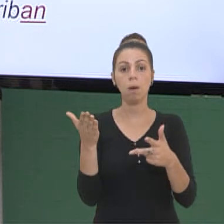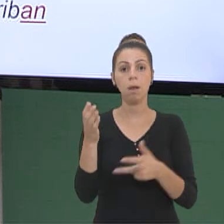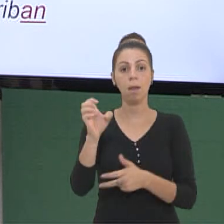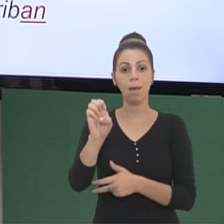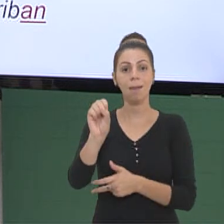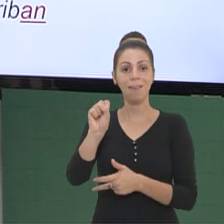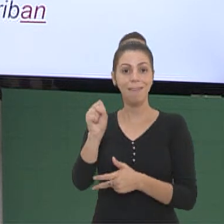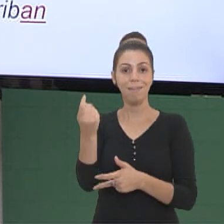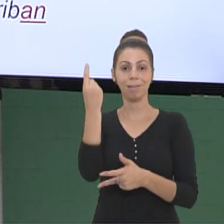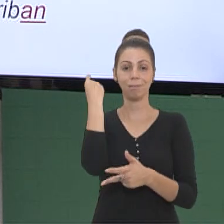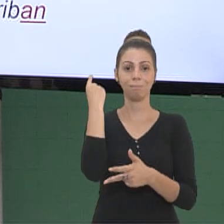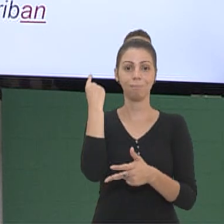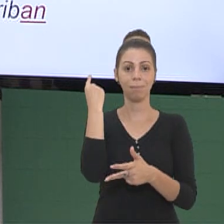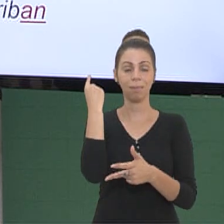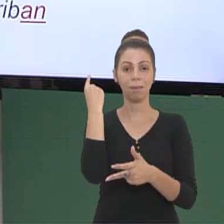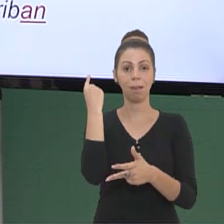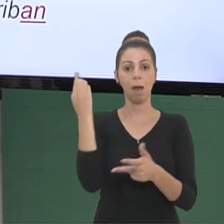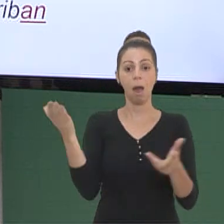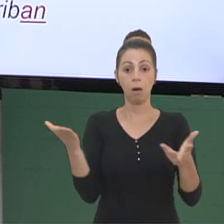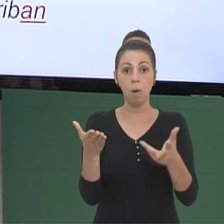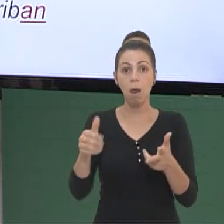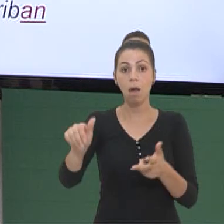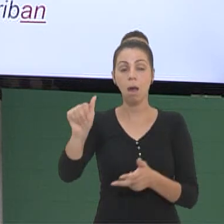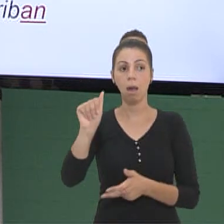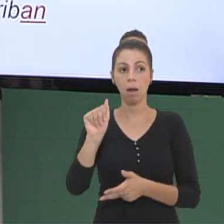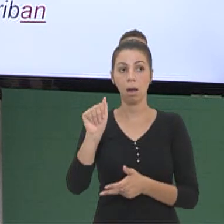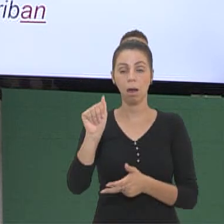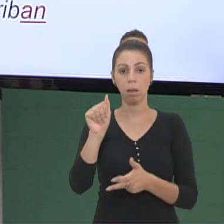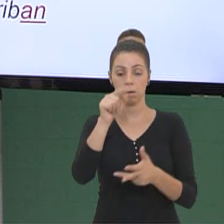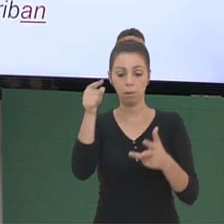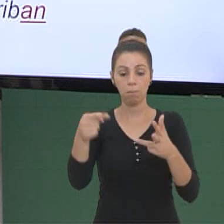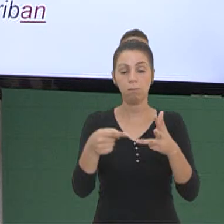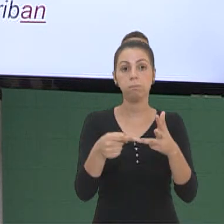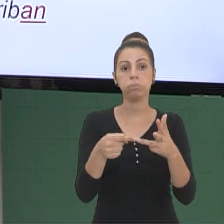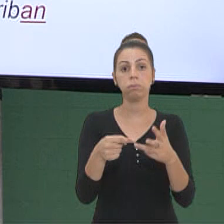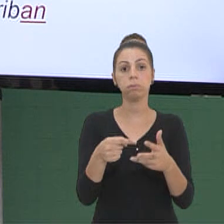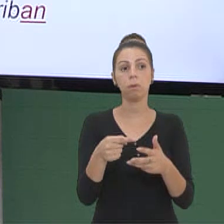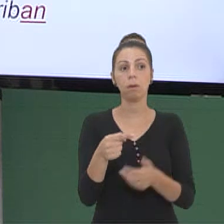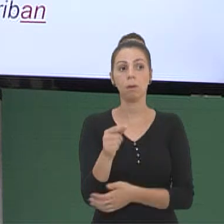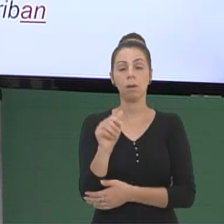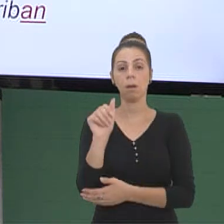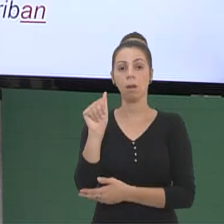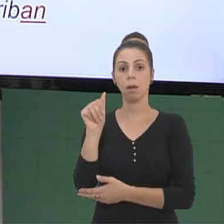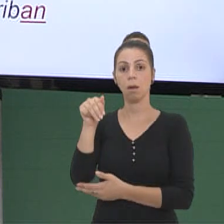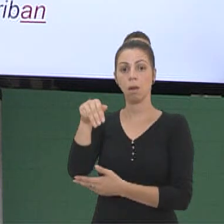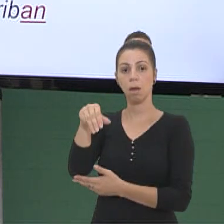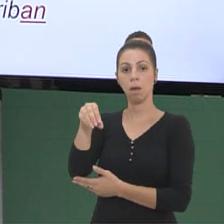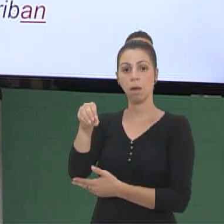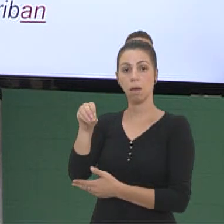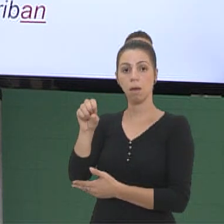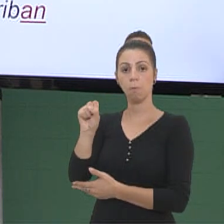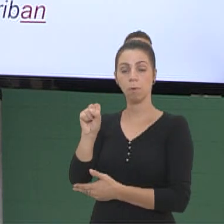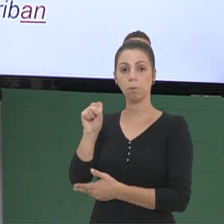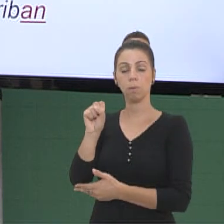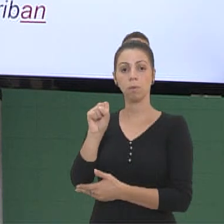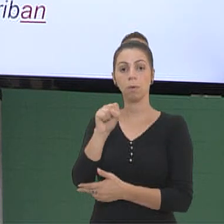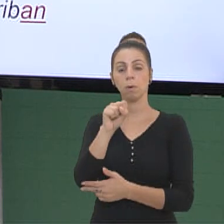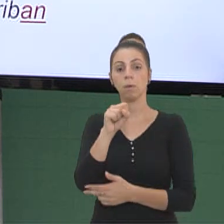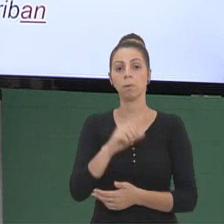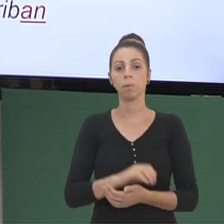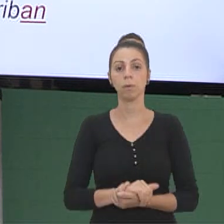tá? Primeira do plural era hemos, agora amos. Segunda do